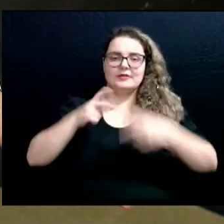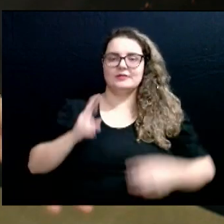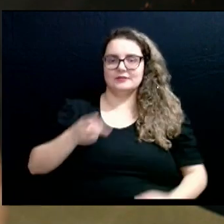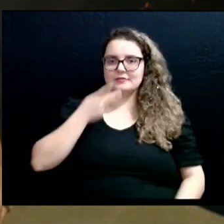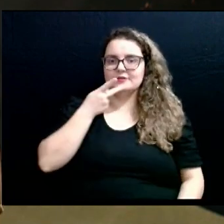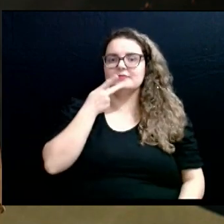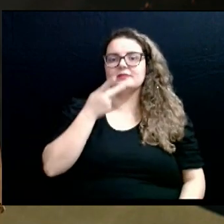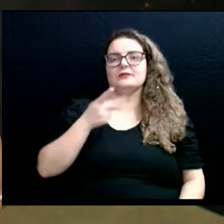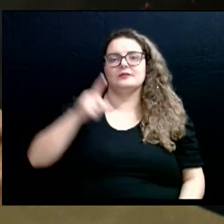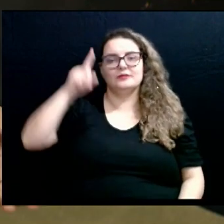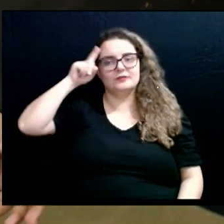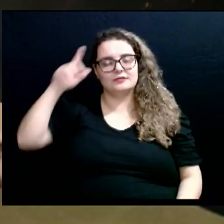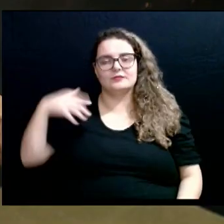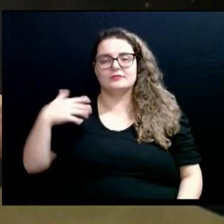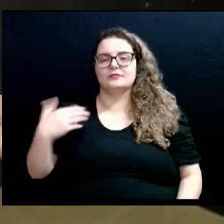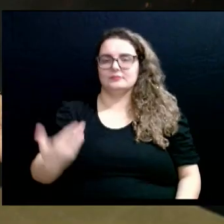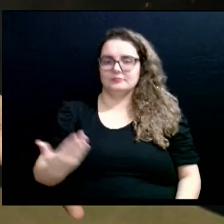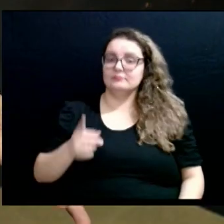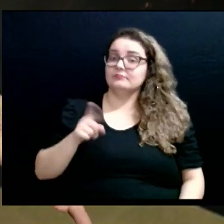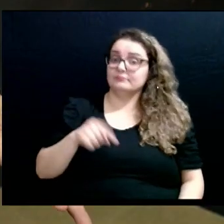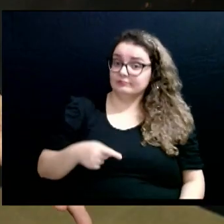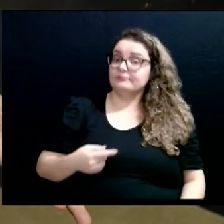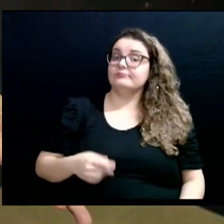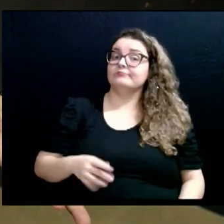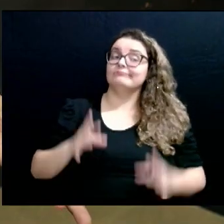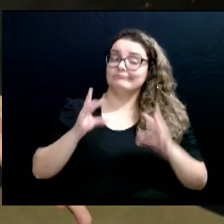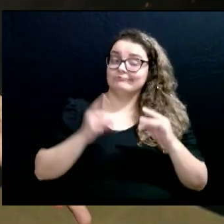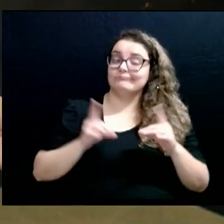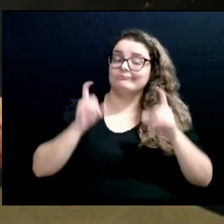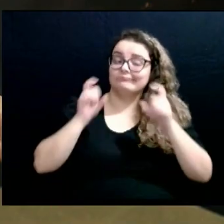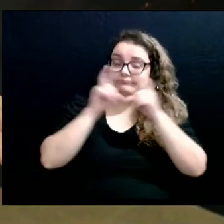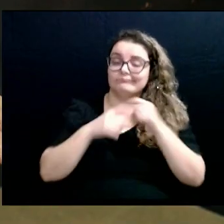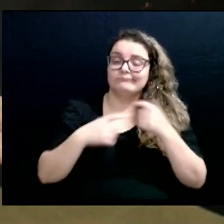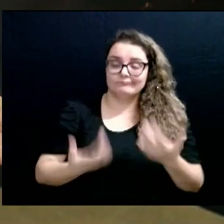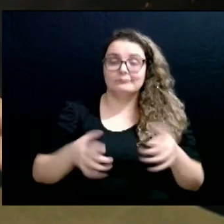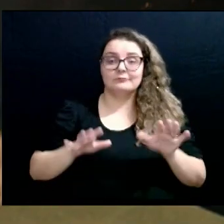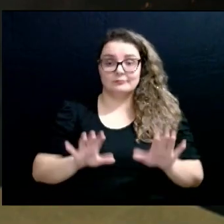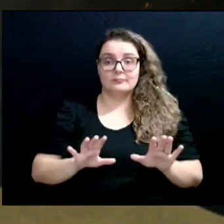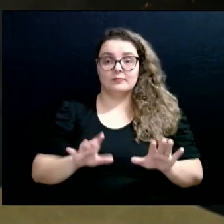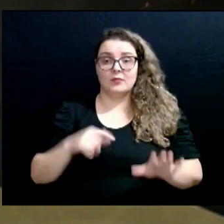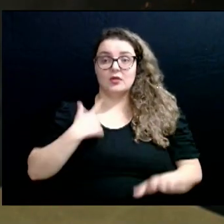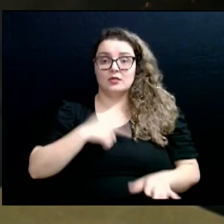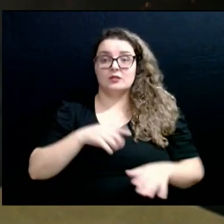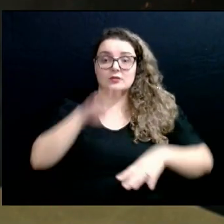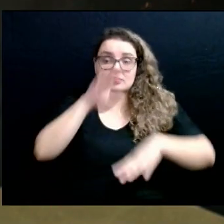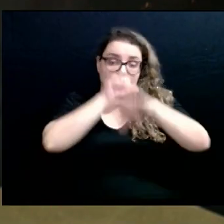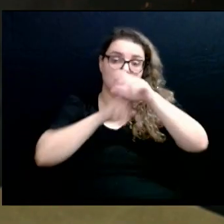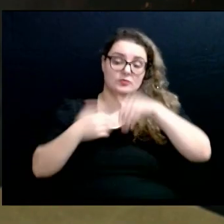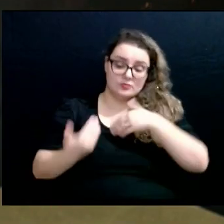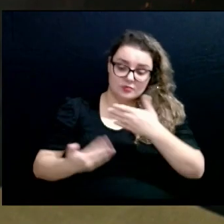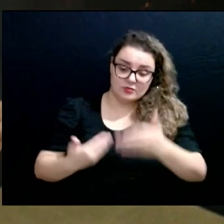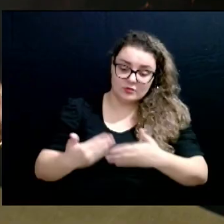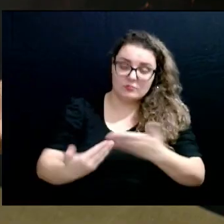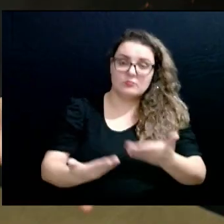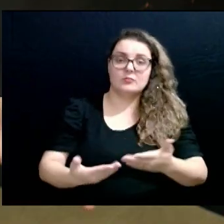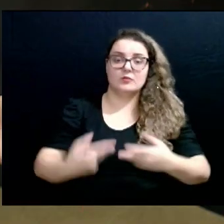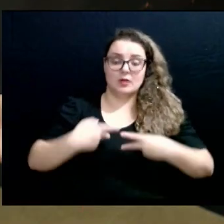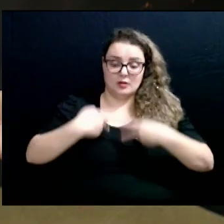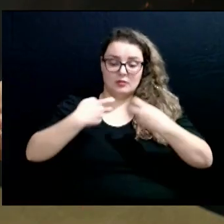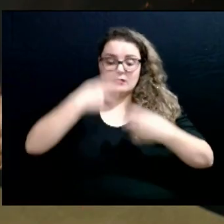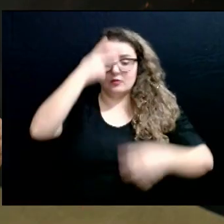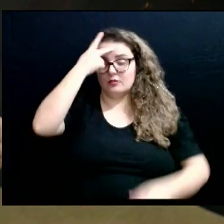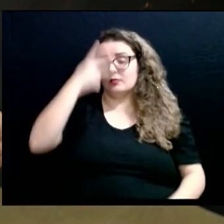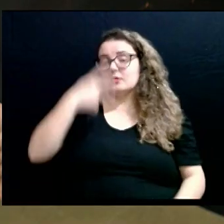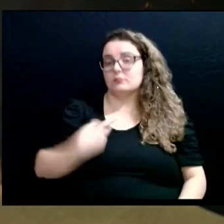os dias e que é algo bem delicado e bem complicado, mas que a gente vai aprendendo a se autoconhecer, né? E a partir